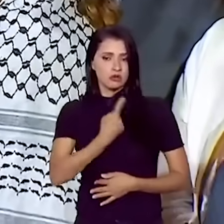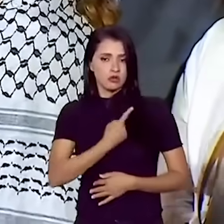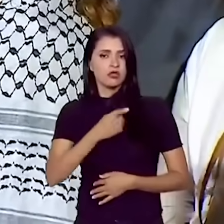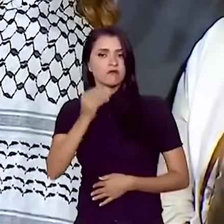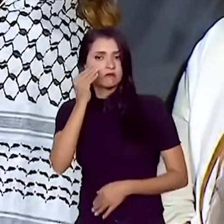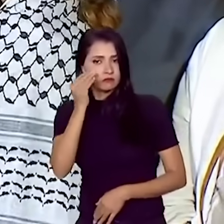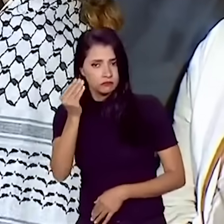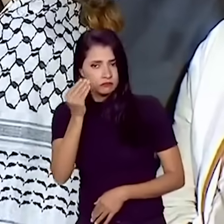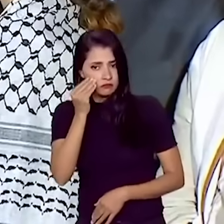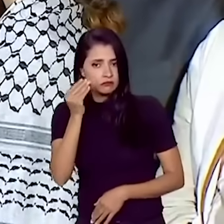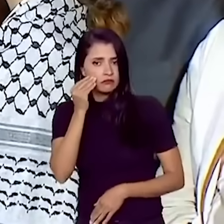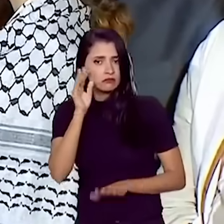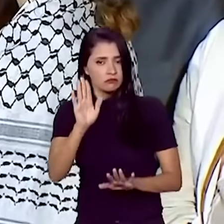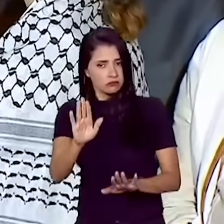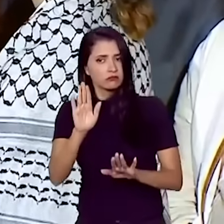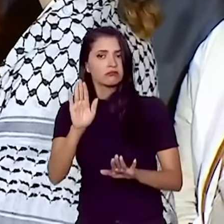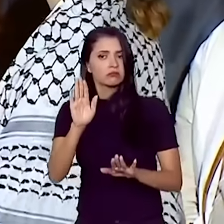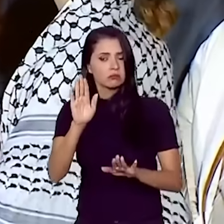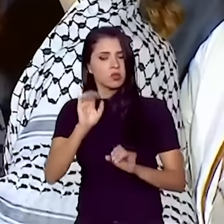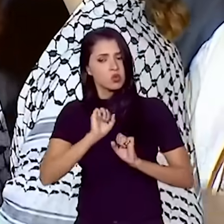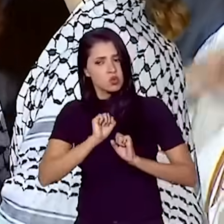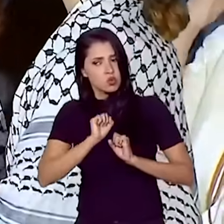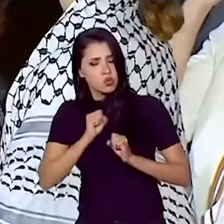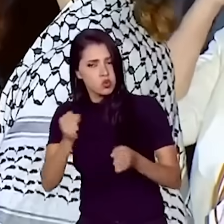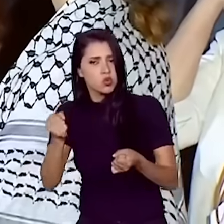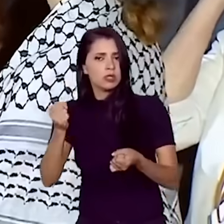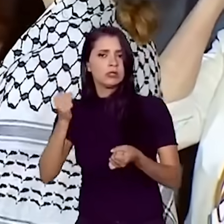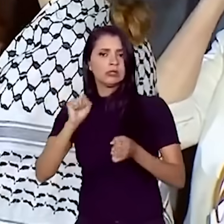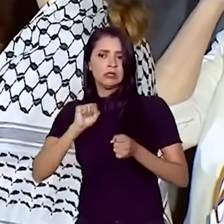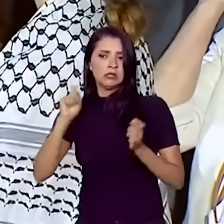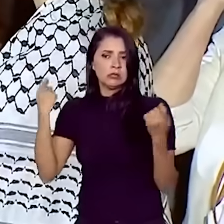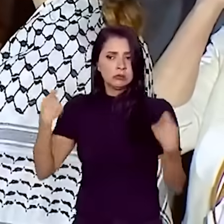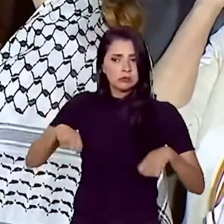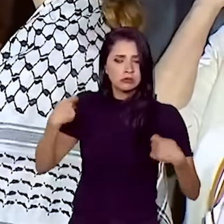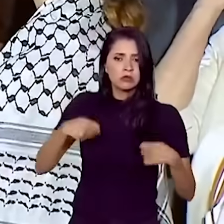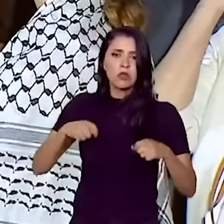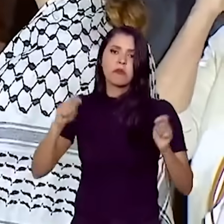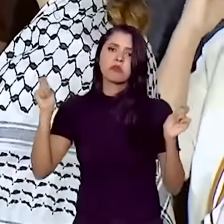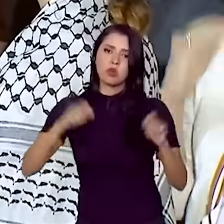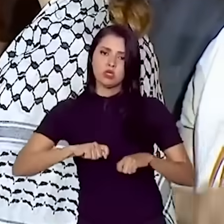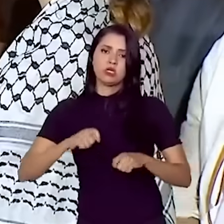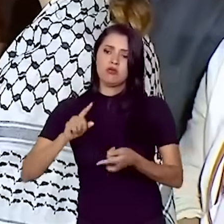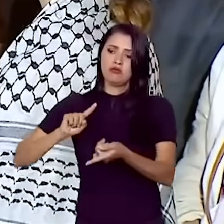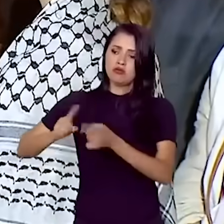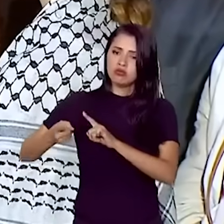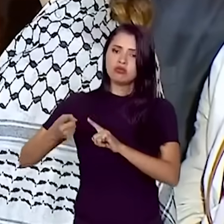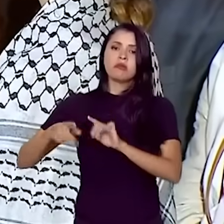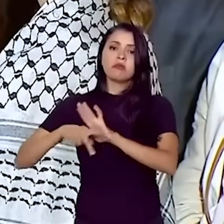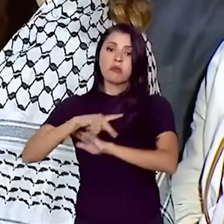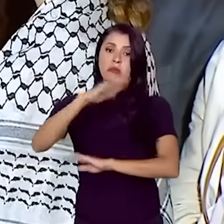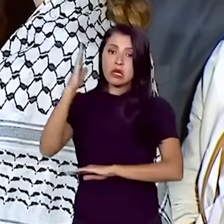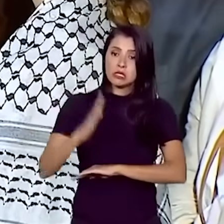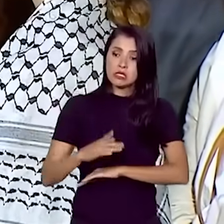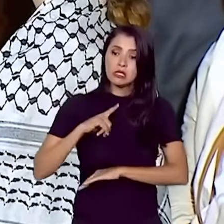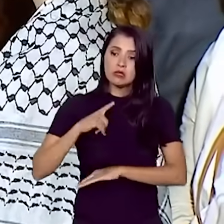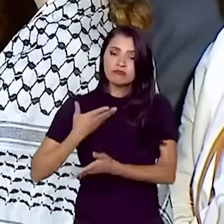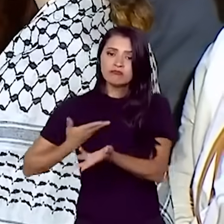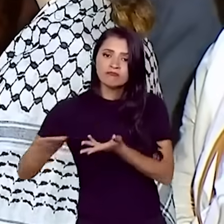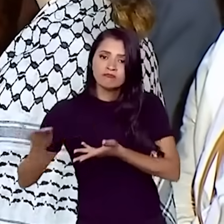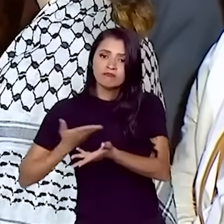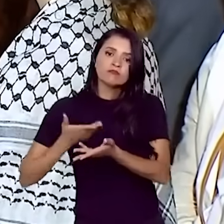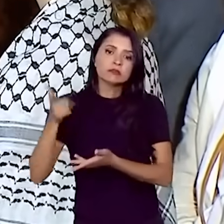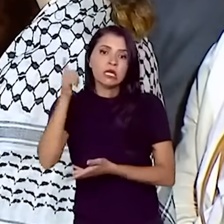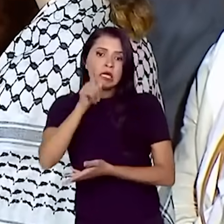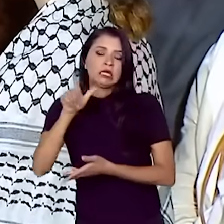vai tentar fazer todo o esforço que tiver ao alcance da diplomacia brasileira para a gente tentar